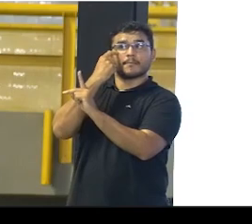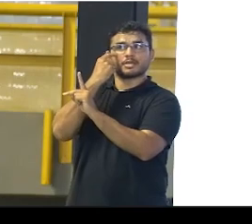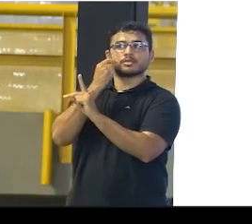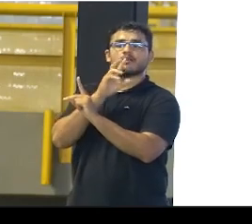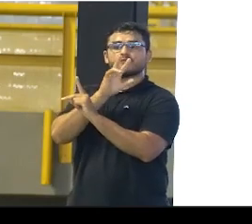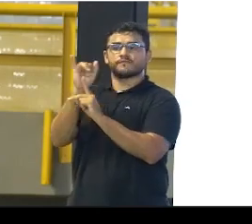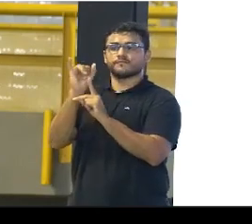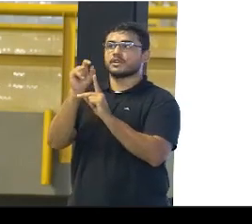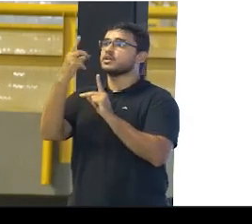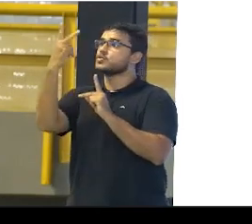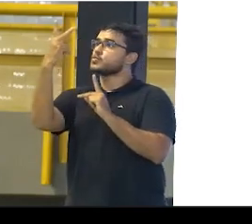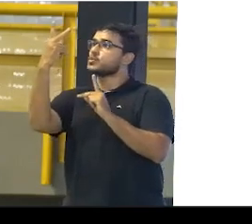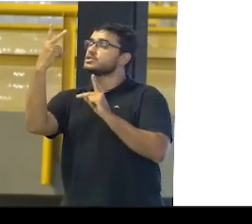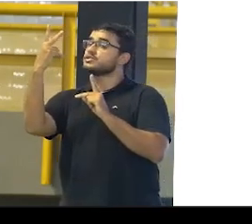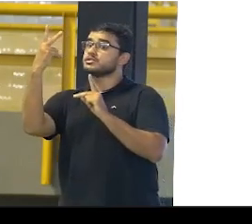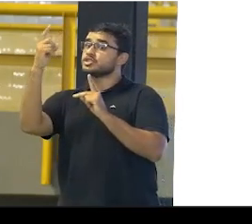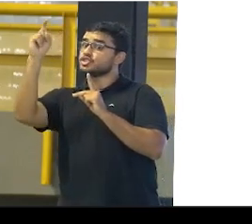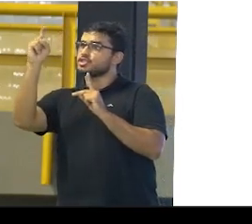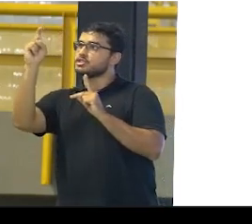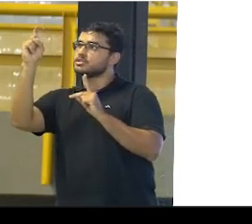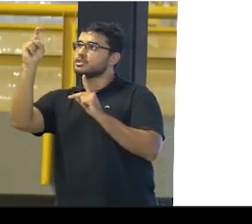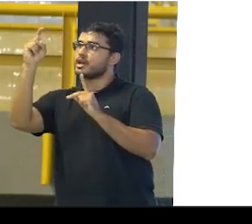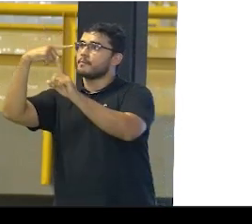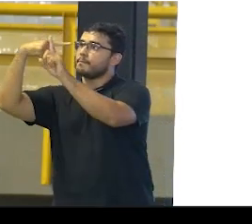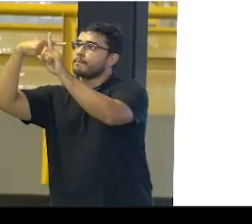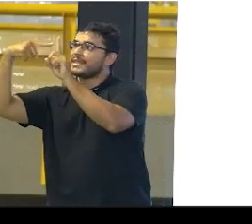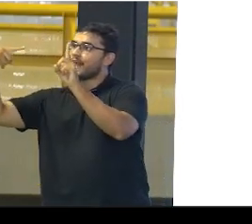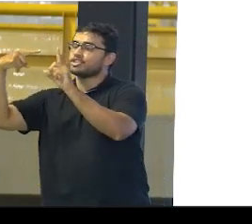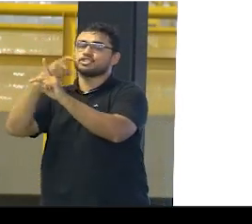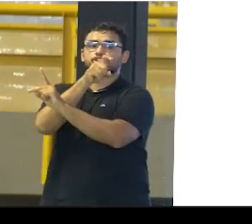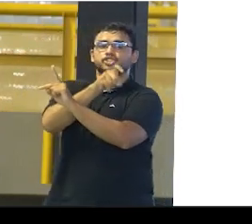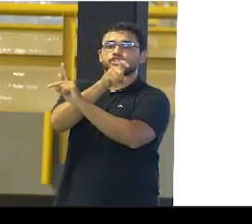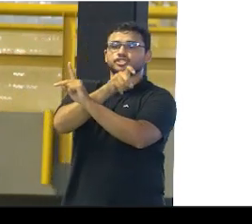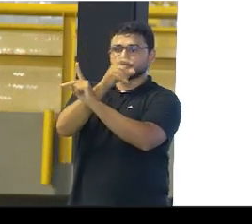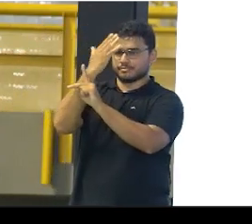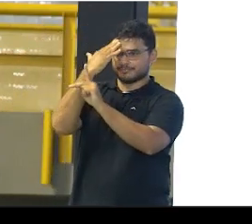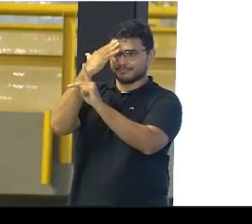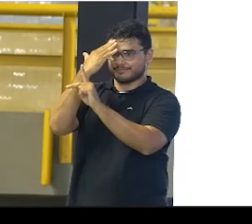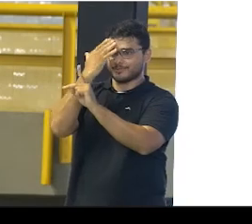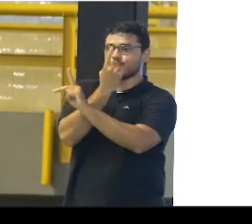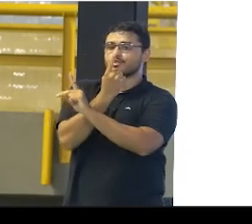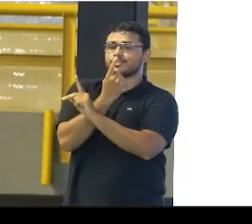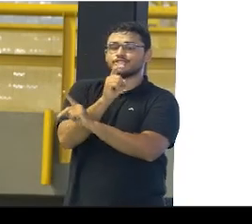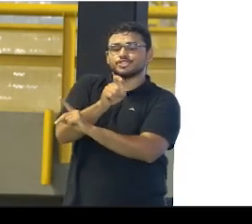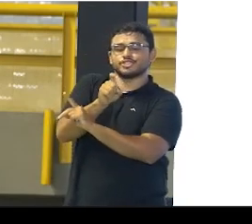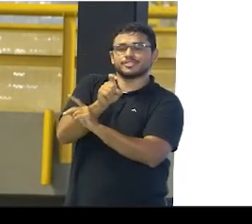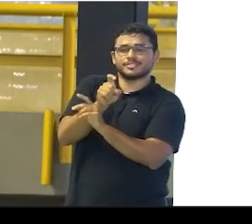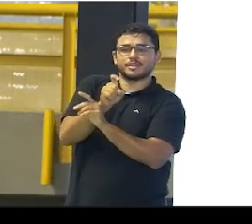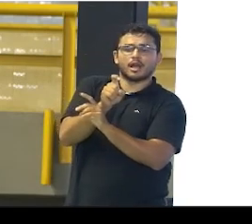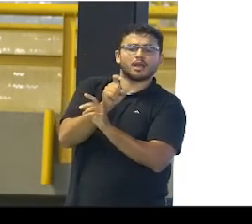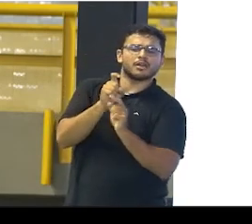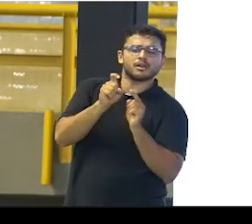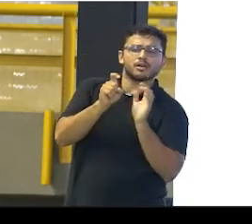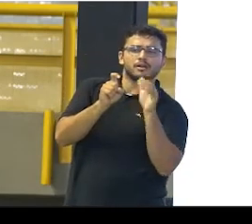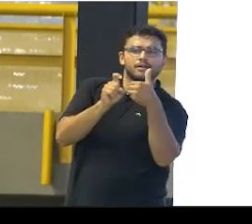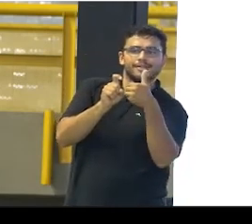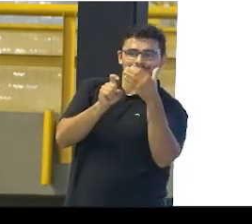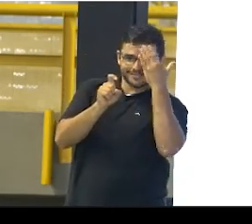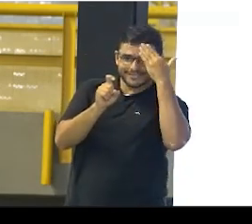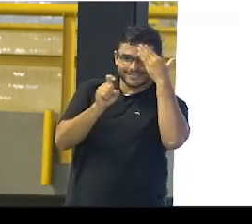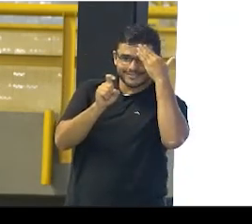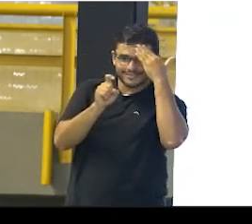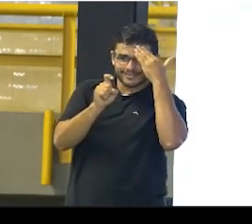aqui, e aqui, justamente porque aqui é 18, ó. 18, que é 12, mais 3 de um lado e 3